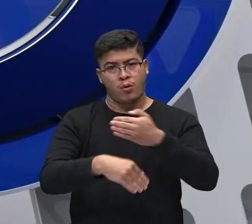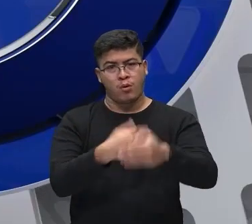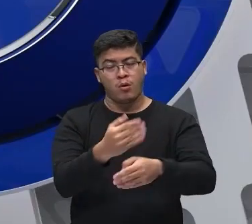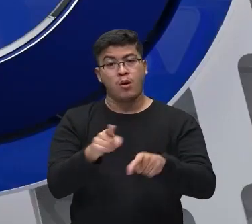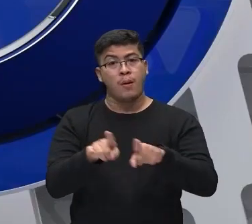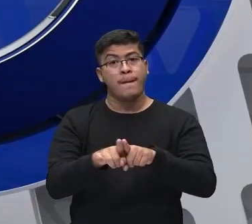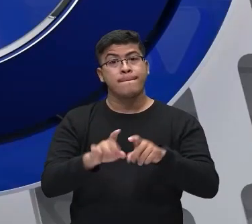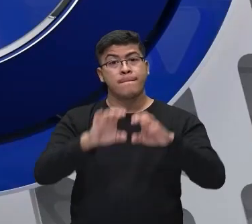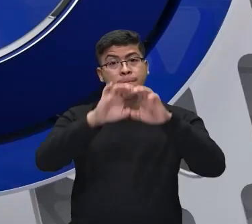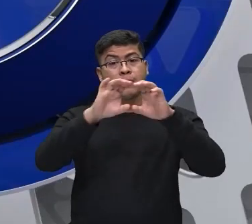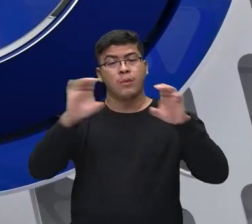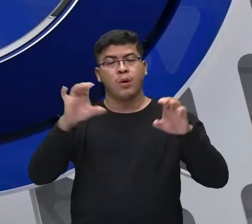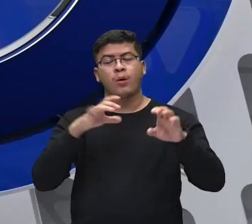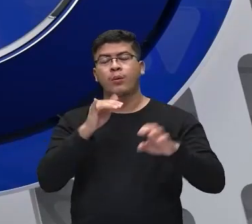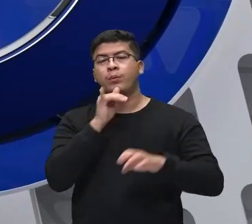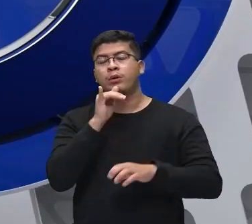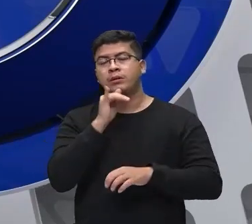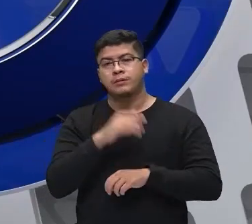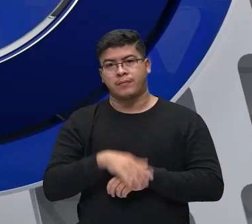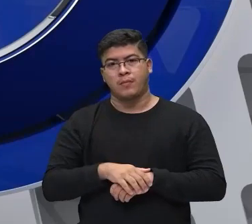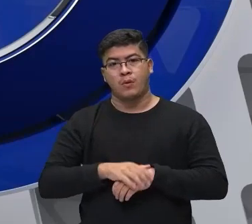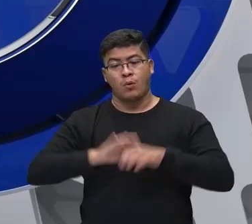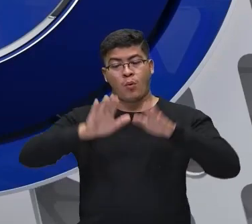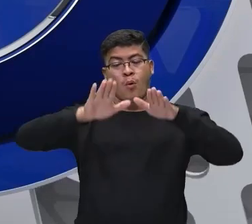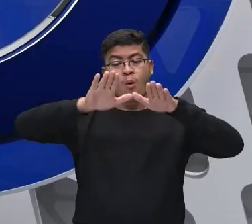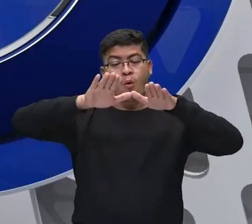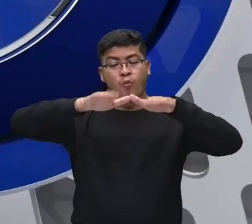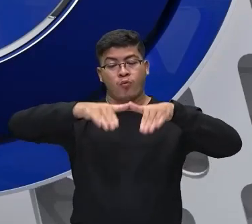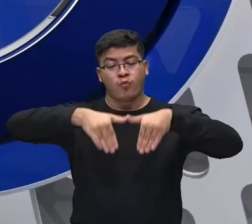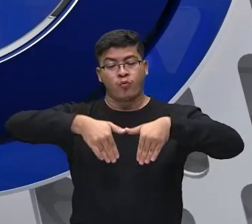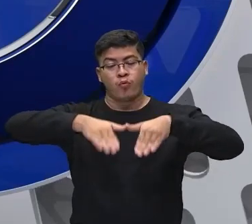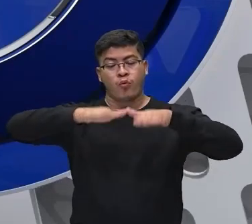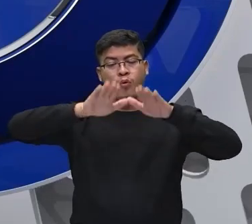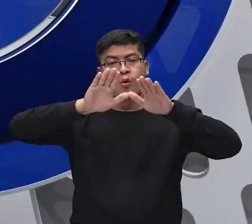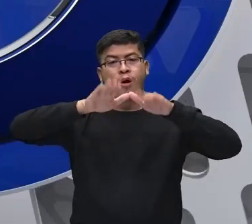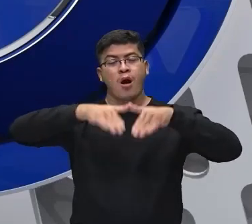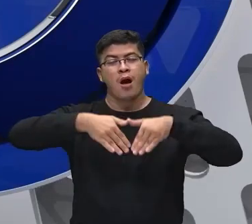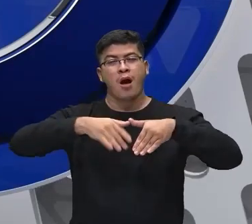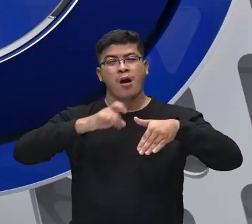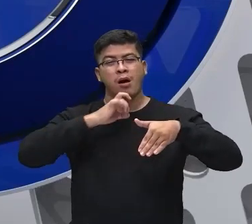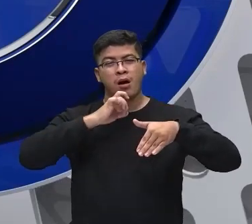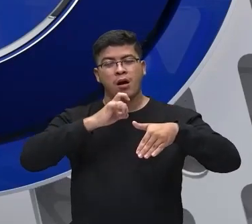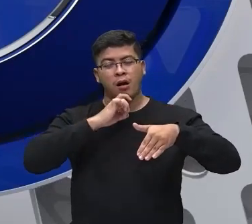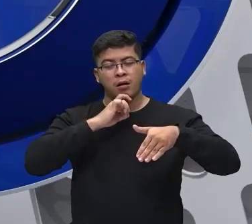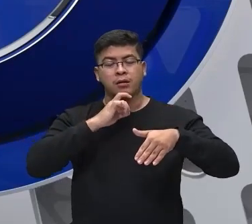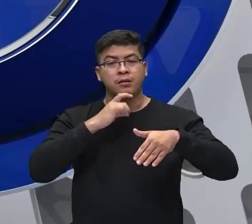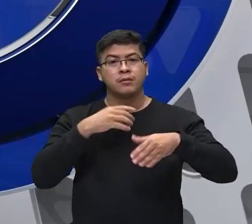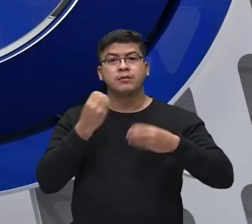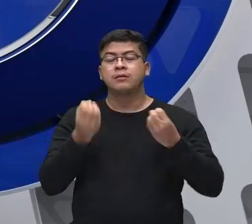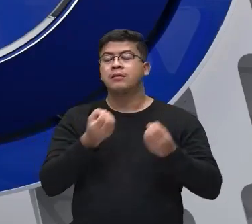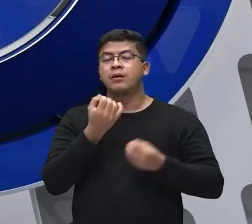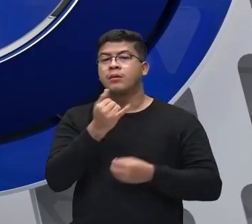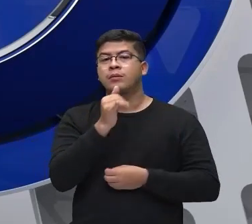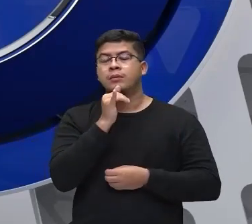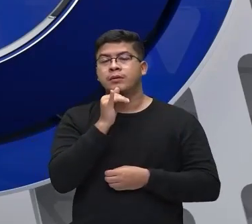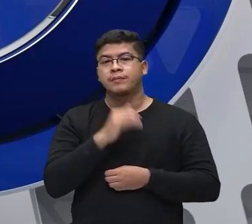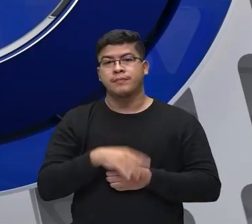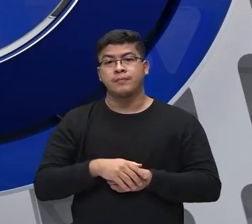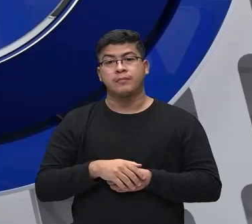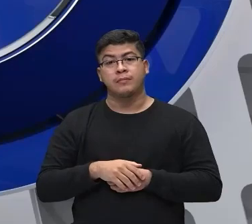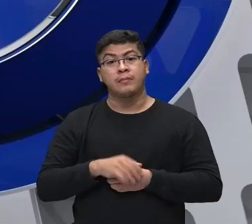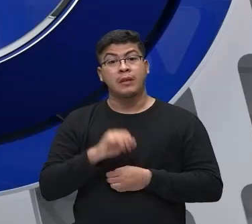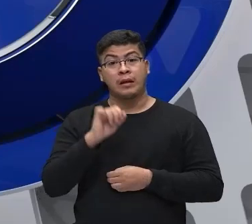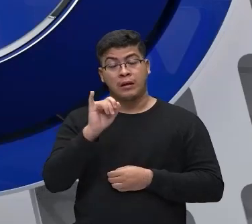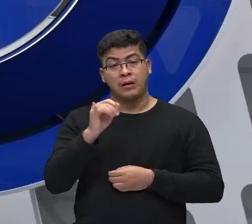os condicionadores de ar, né? Os ar-condicionados. Então, se você quer resfriar um local, quer garantir que